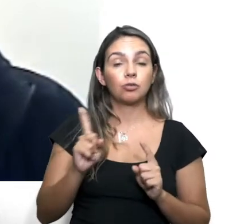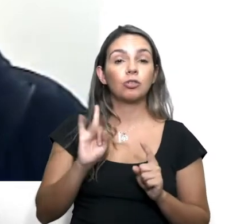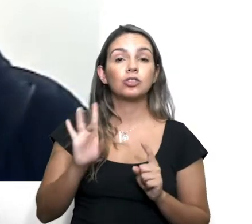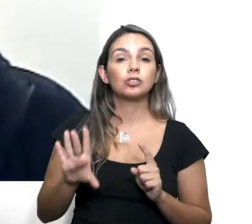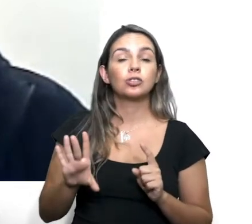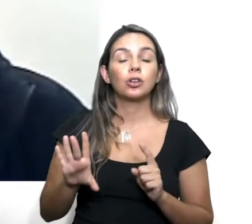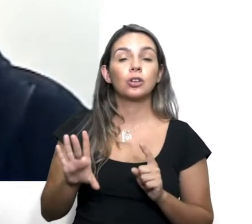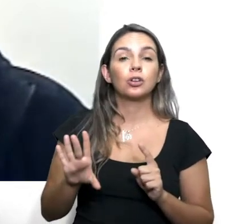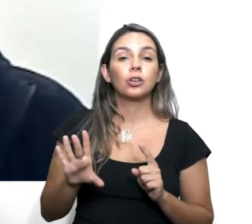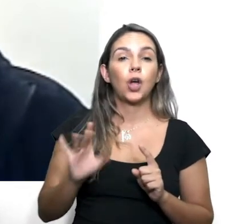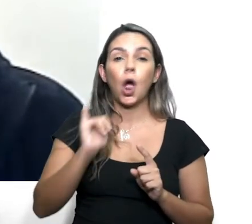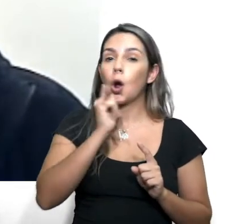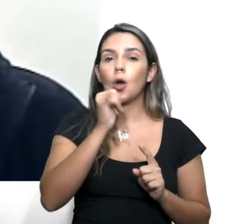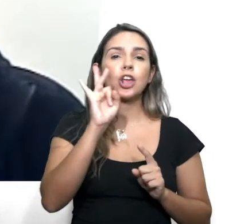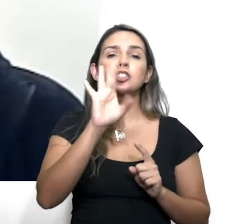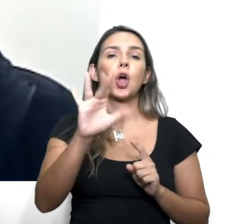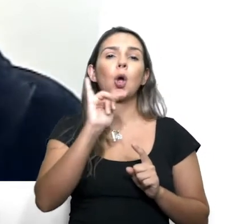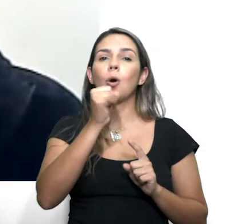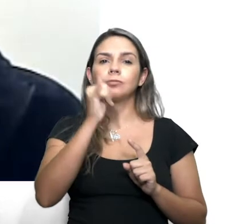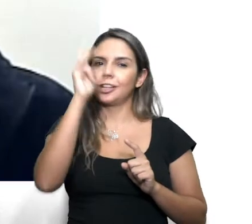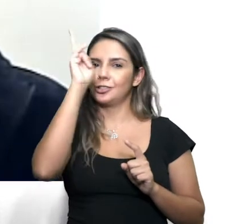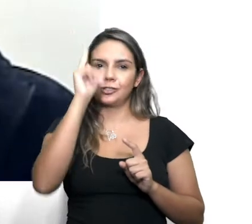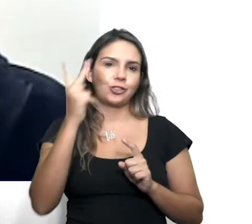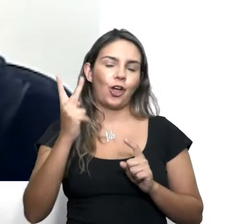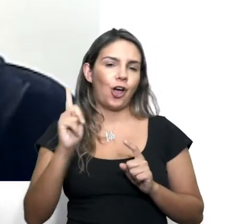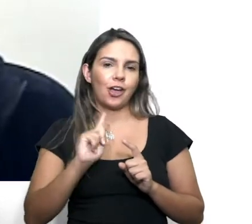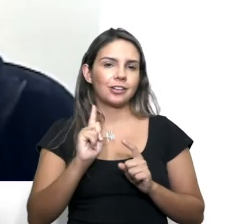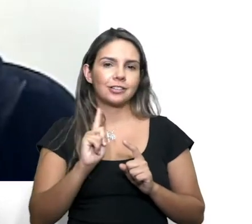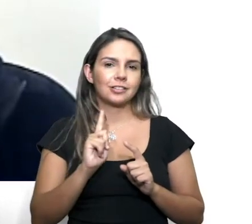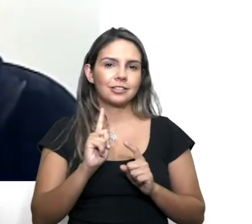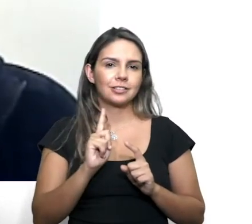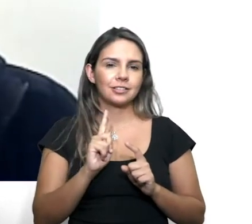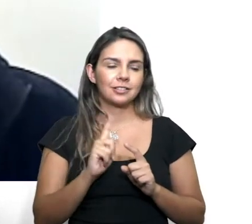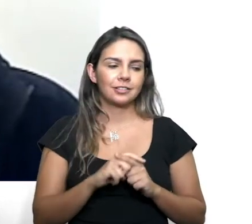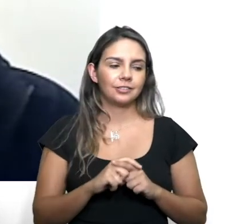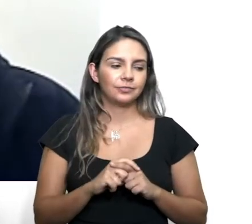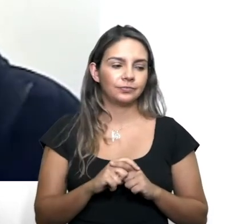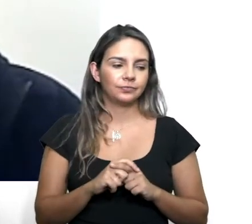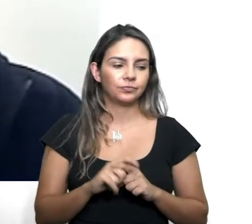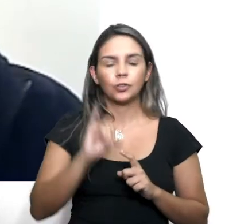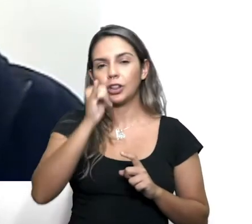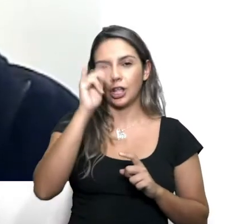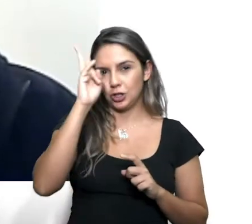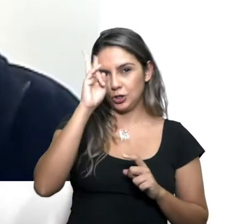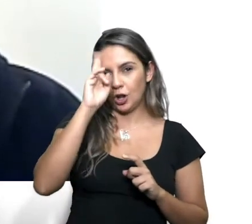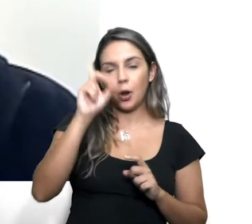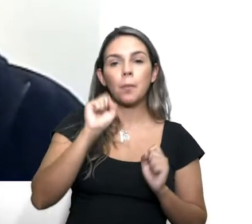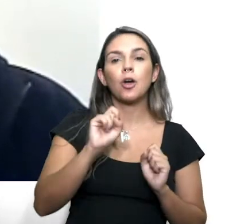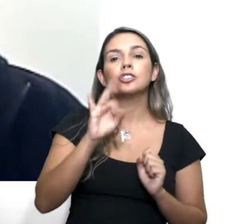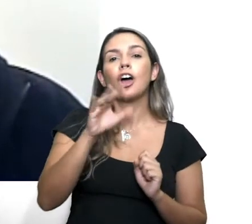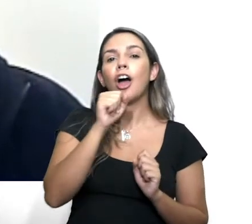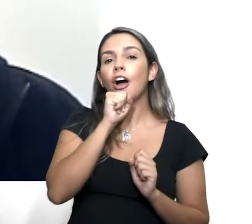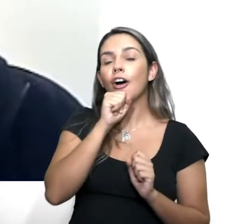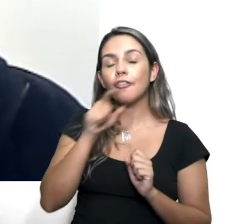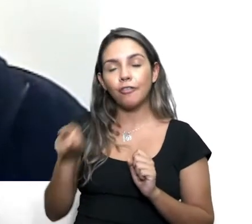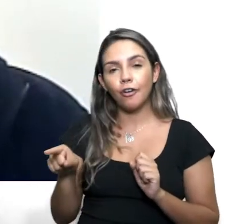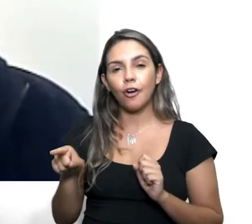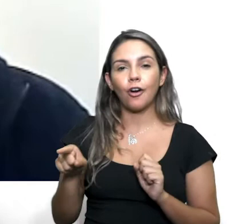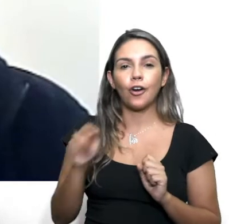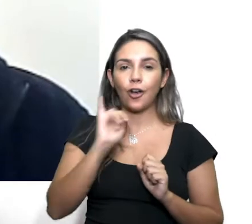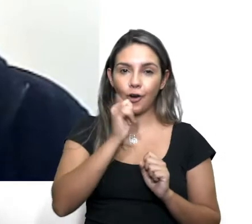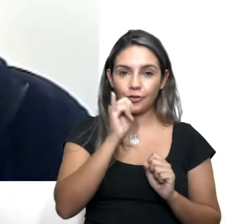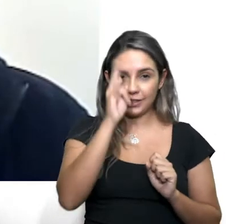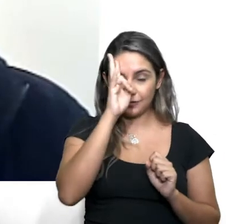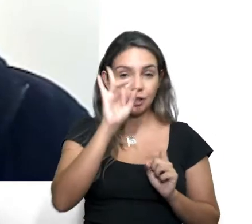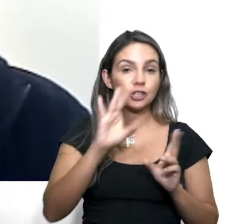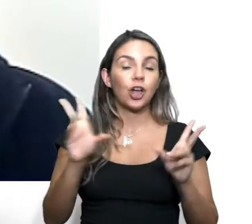é apenas contar histórias, a literatura não pode ser confundida com a nossa avó maravilhosa que contava